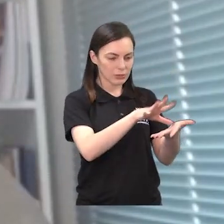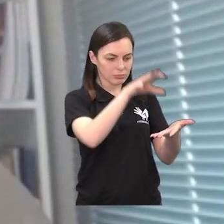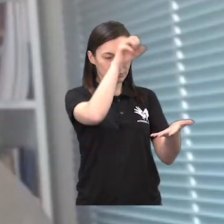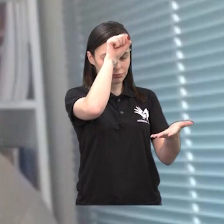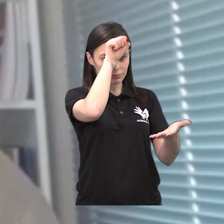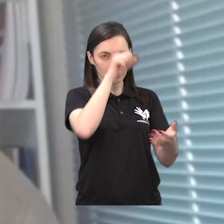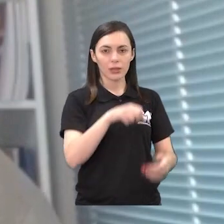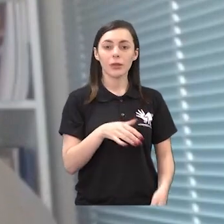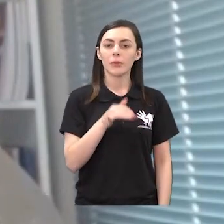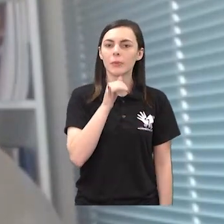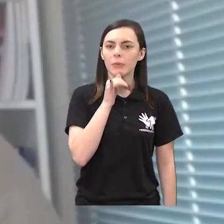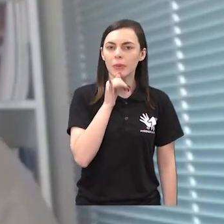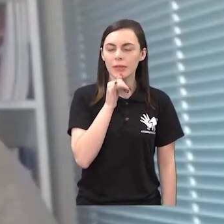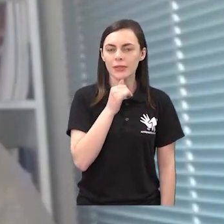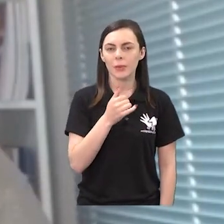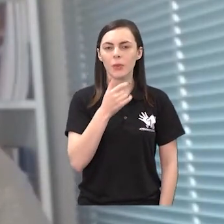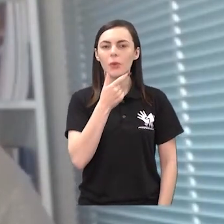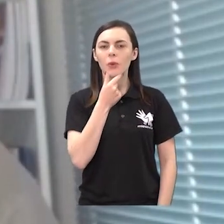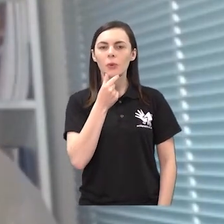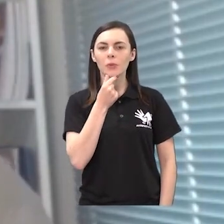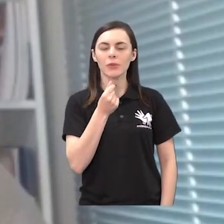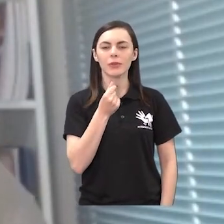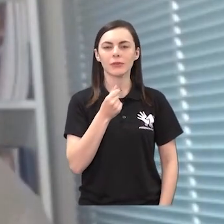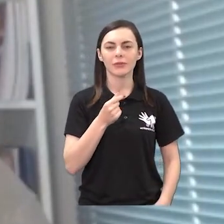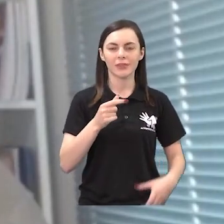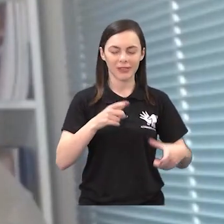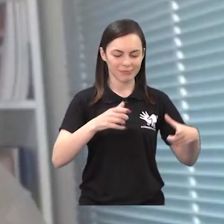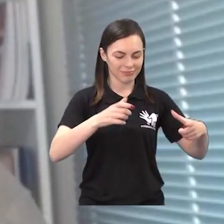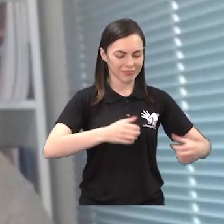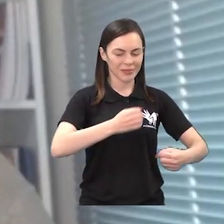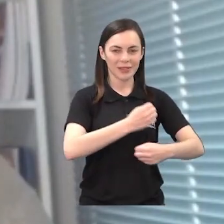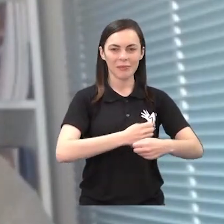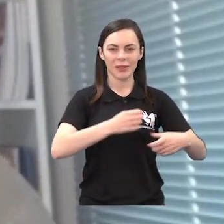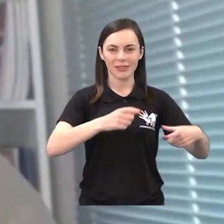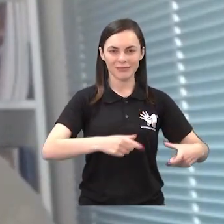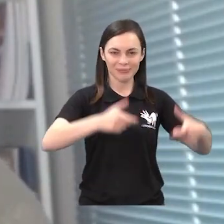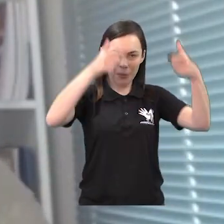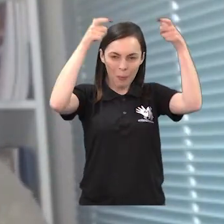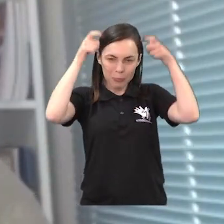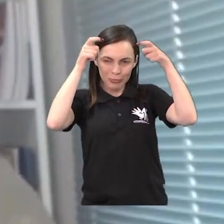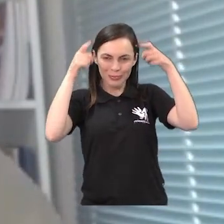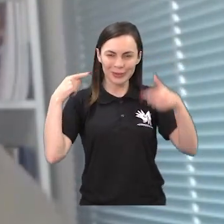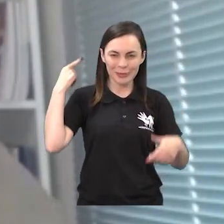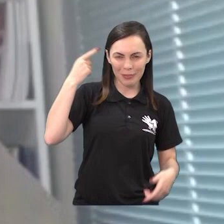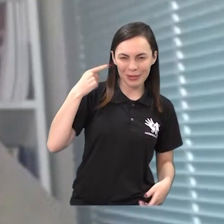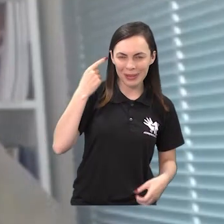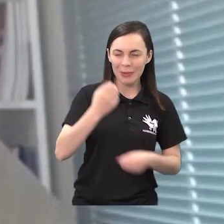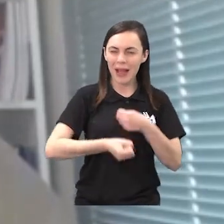livro. Por exemplo, O Menino Maluquinho do Ziraldo. Lá em